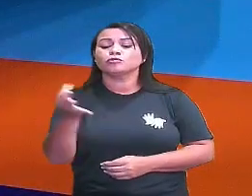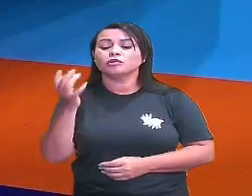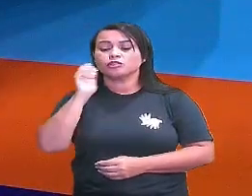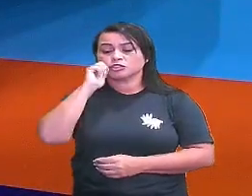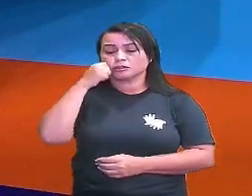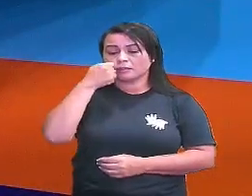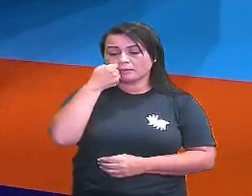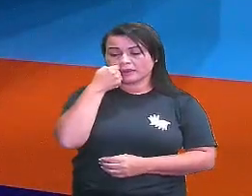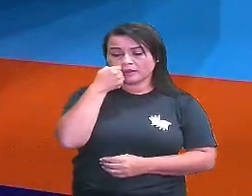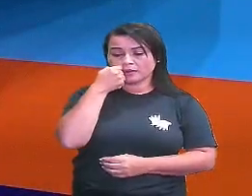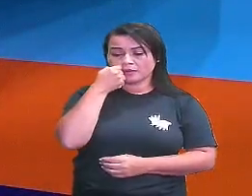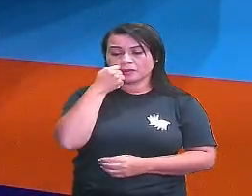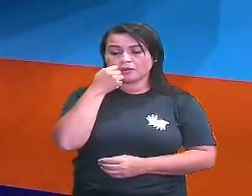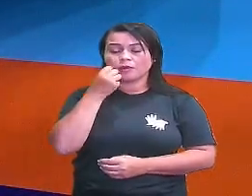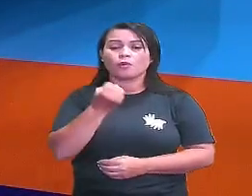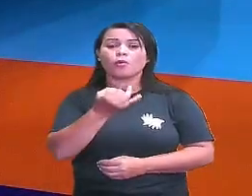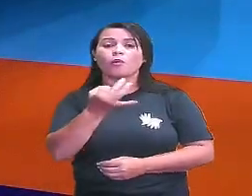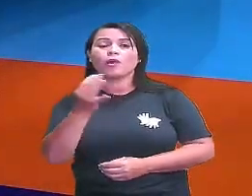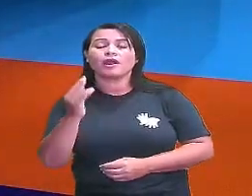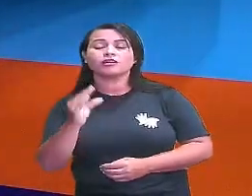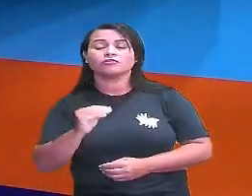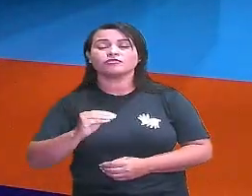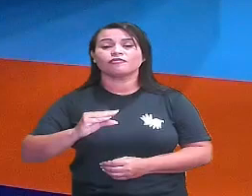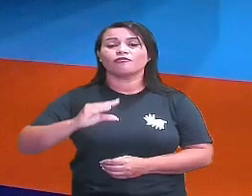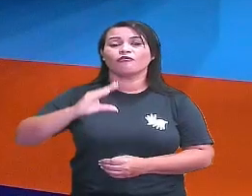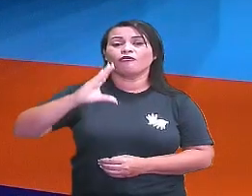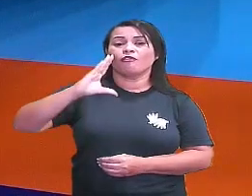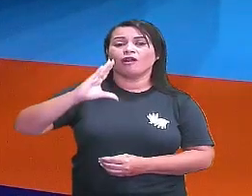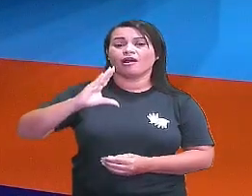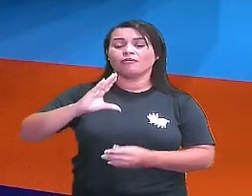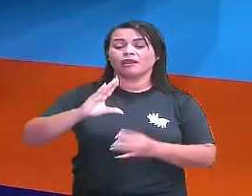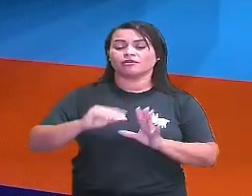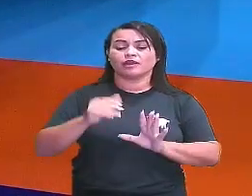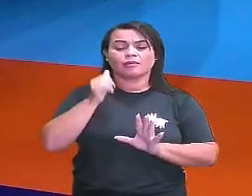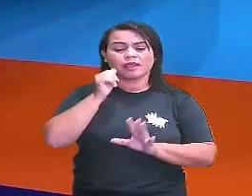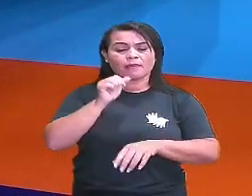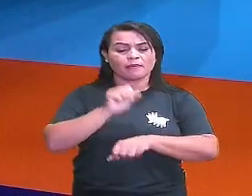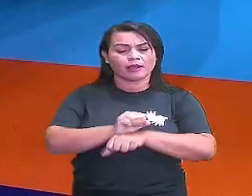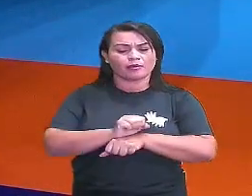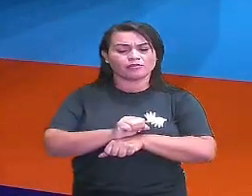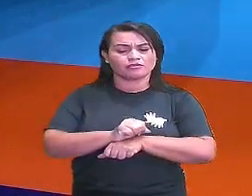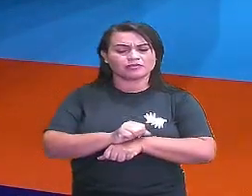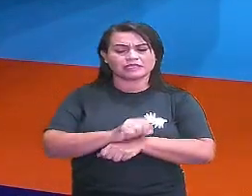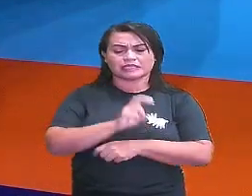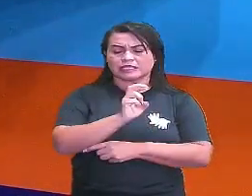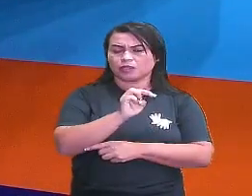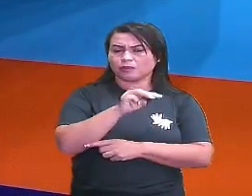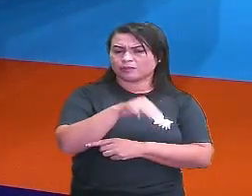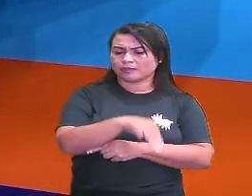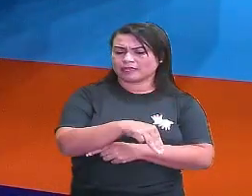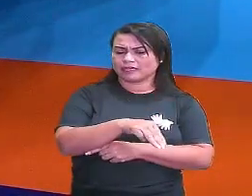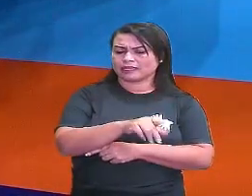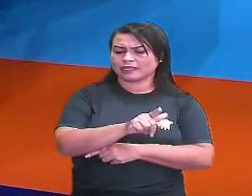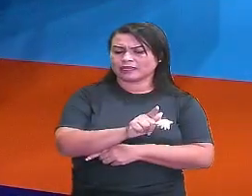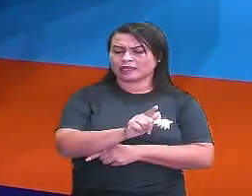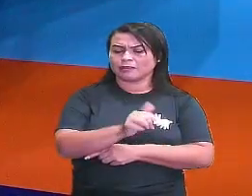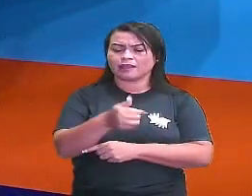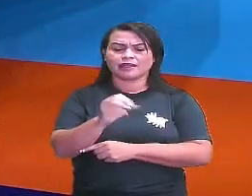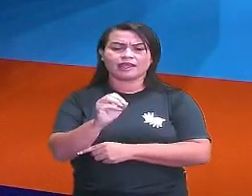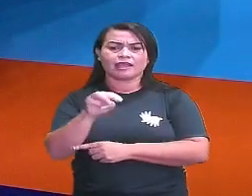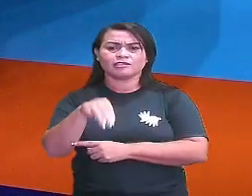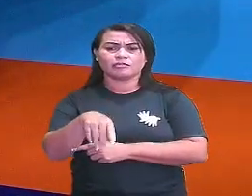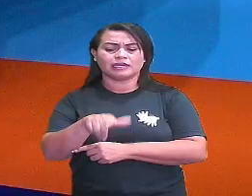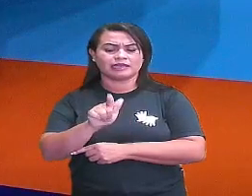2 pães, 10 miligramas. E ela parou. Opa, né? A gente não sabe o restante